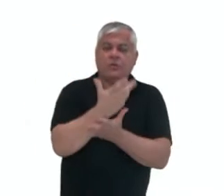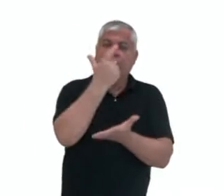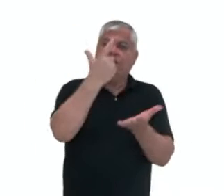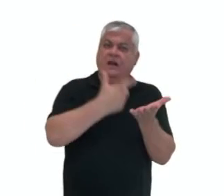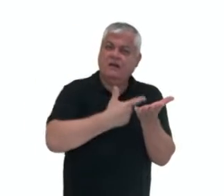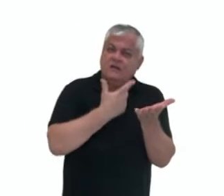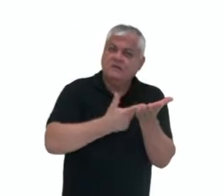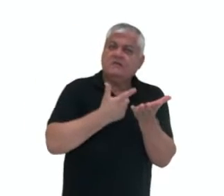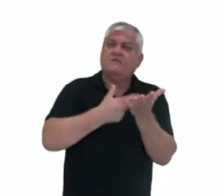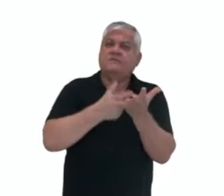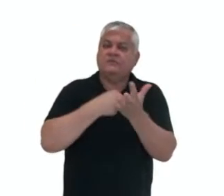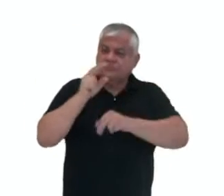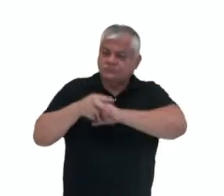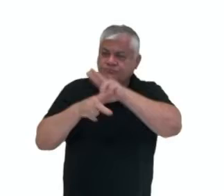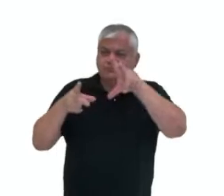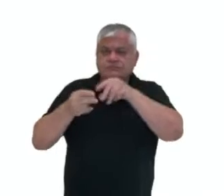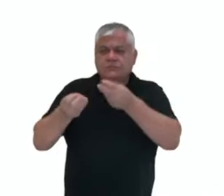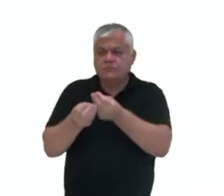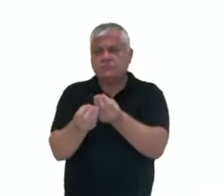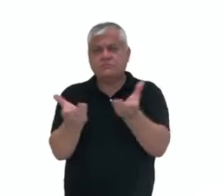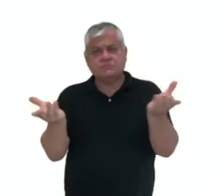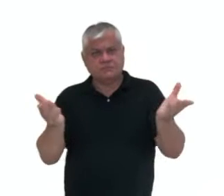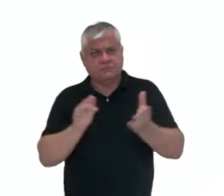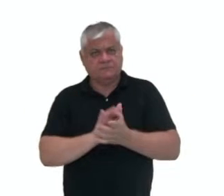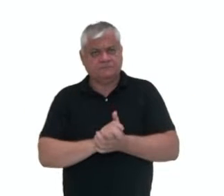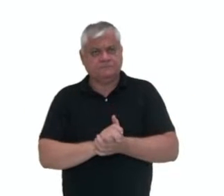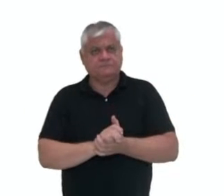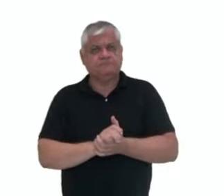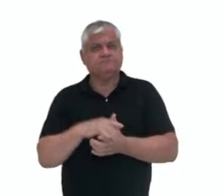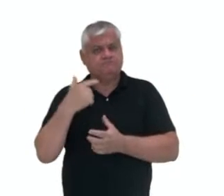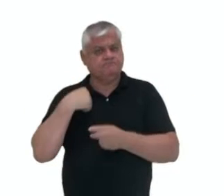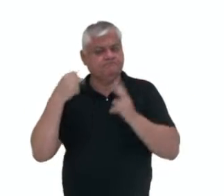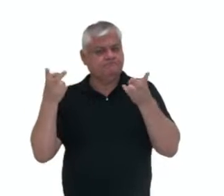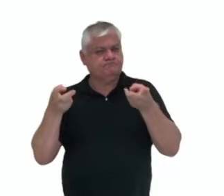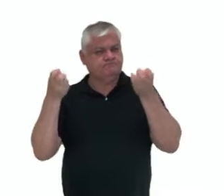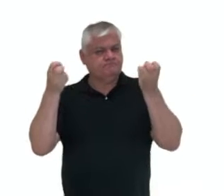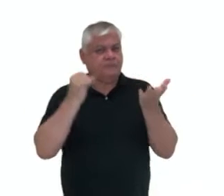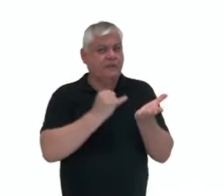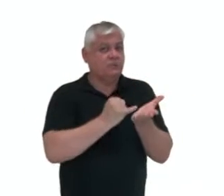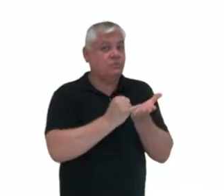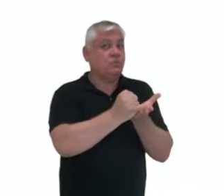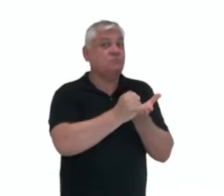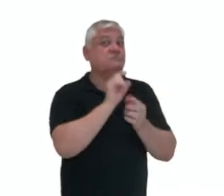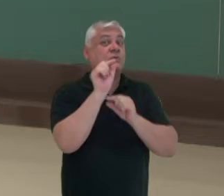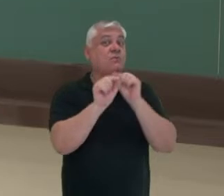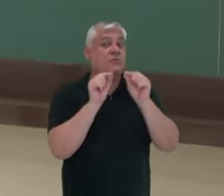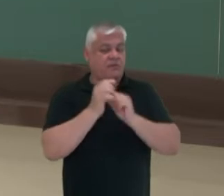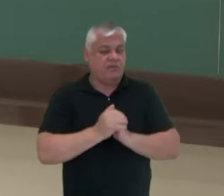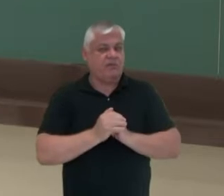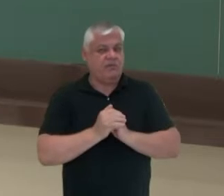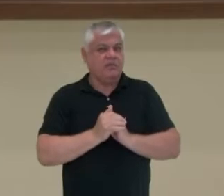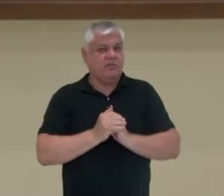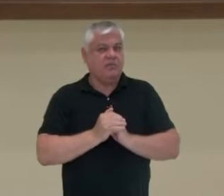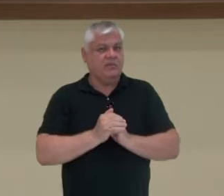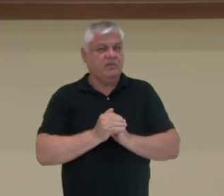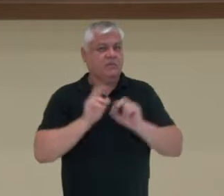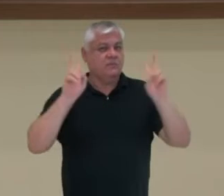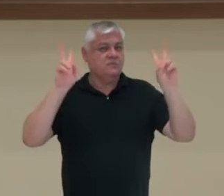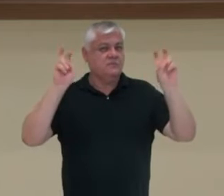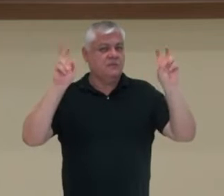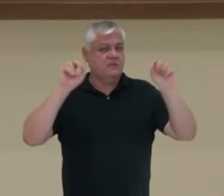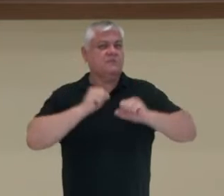para serem presenteadas. Então, eu já percebo aqui na introdução a tese do texto,